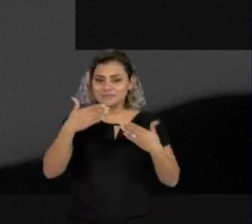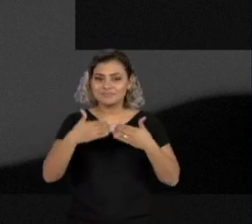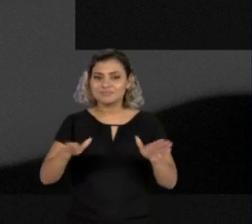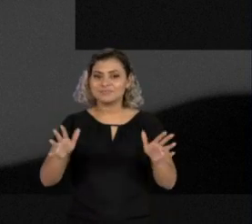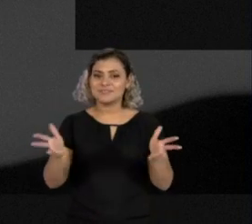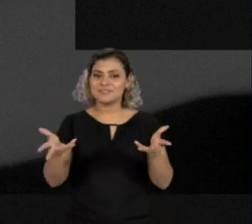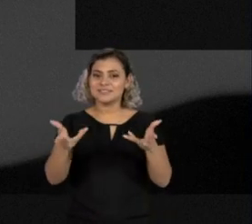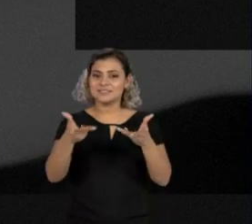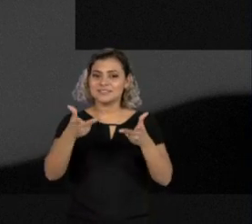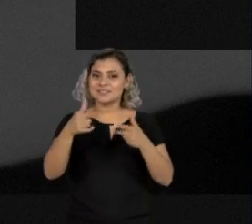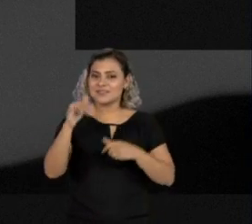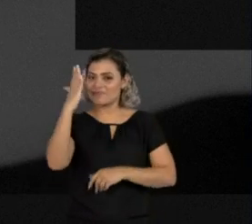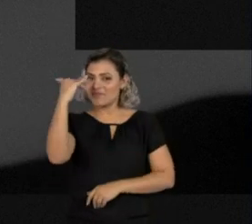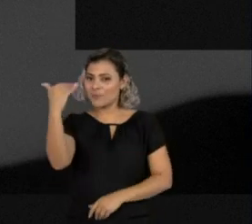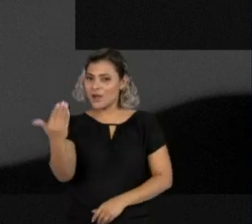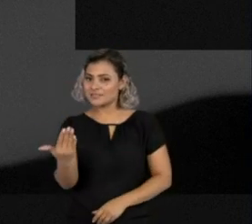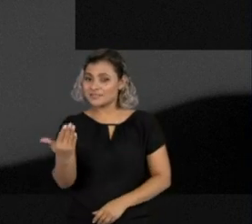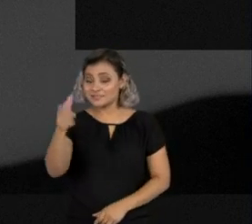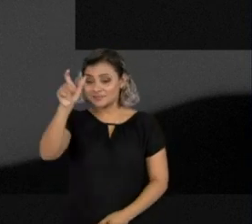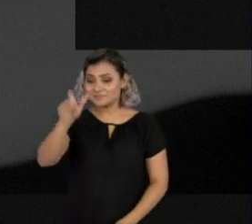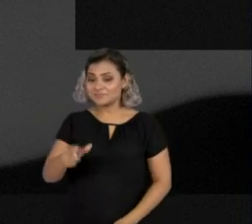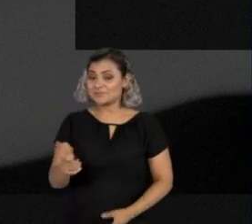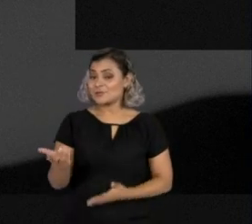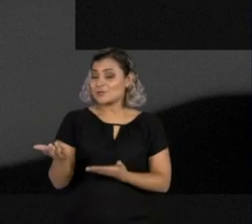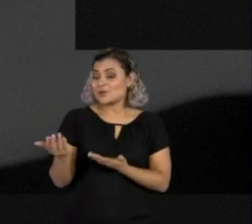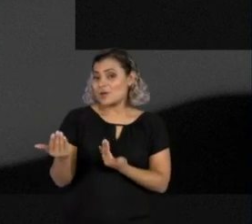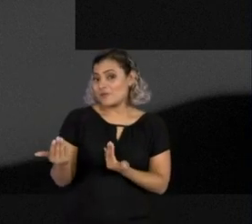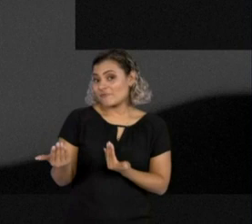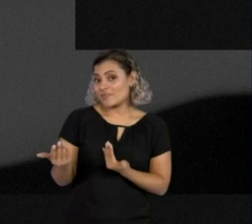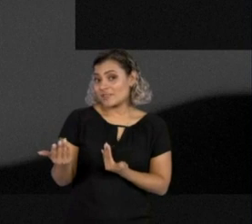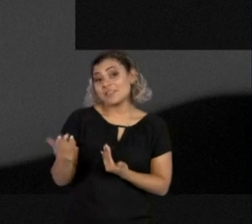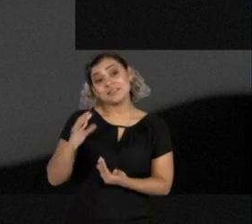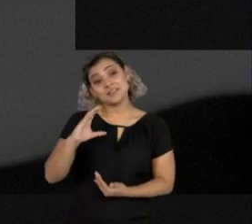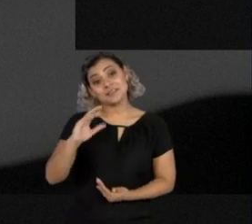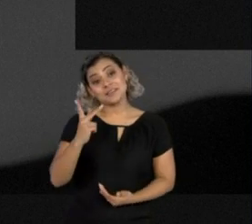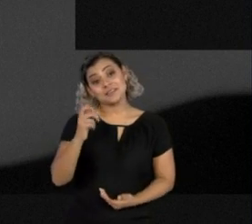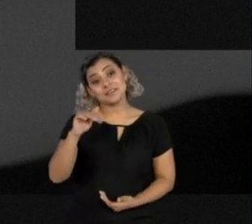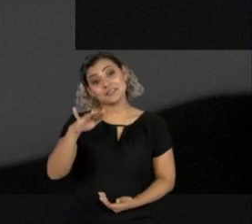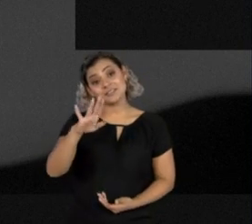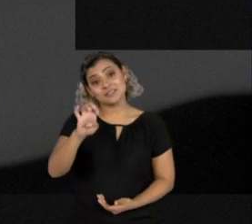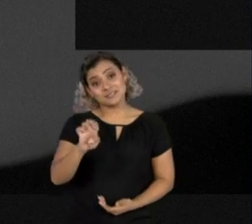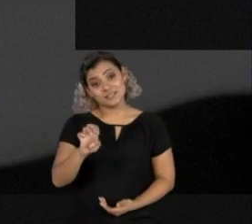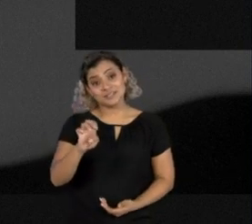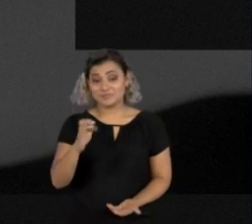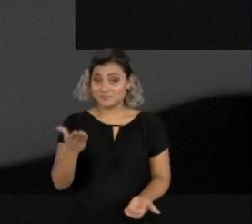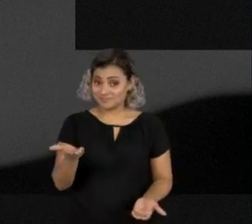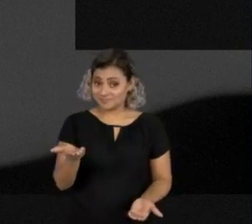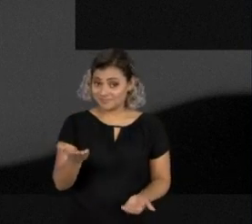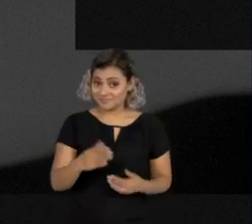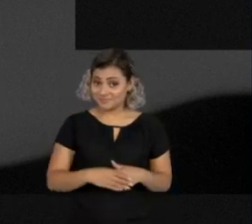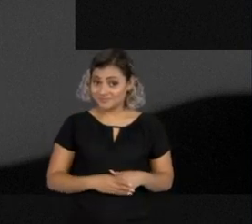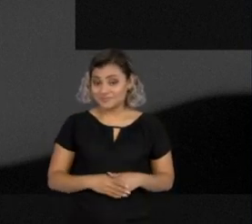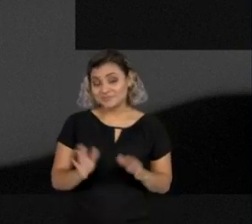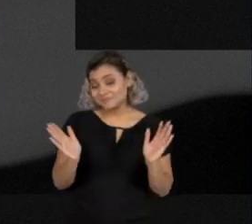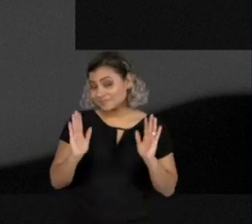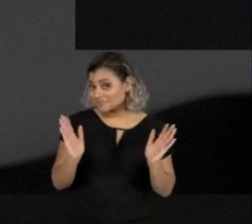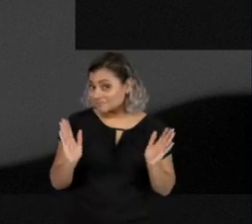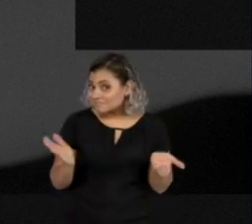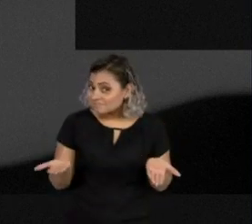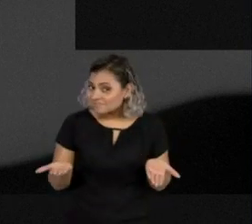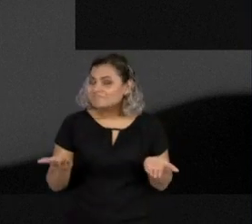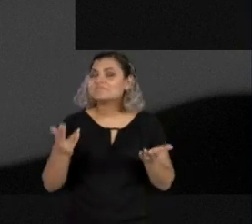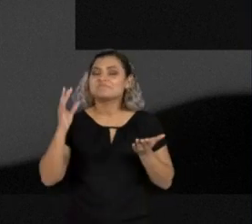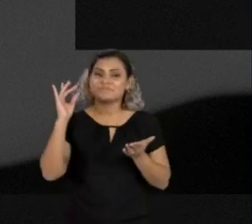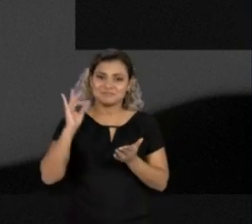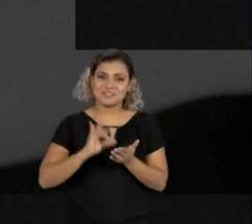estrela, uma jovem estrela chamada Cristiane Storlone. Oi, Cris, querida. Realmente